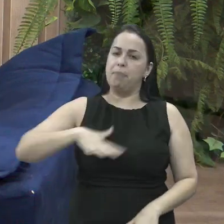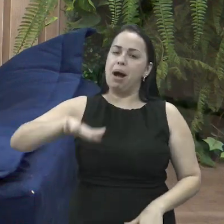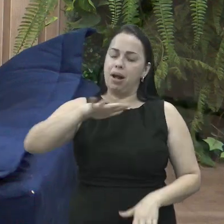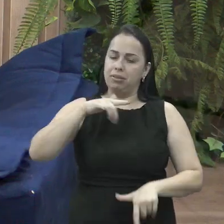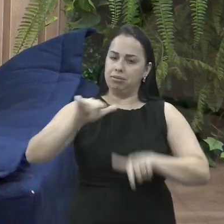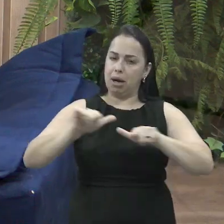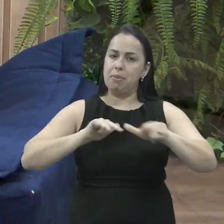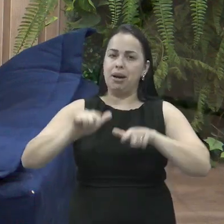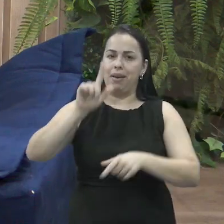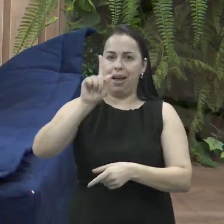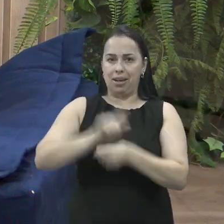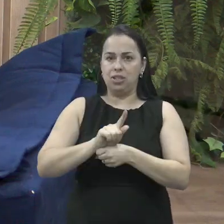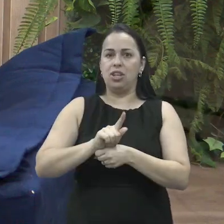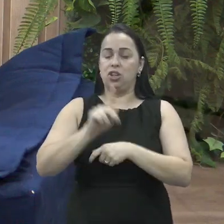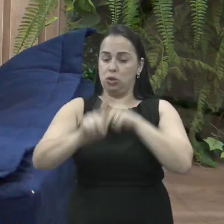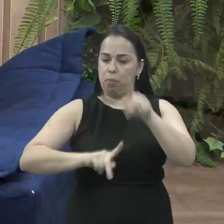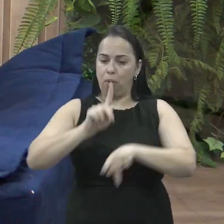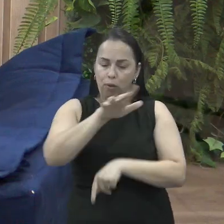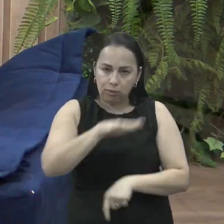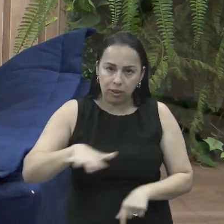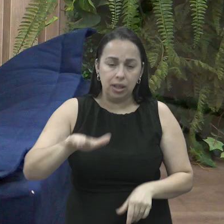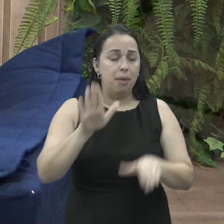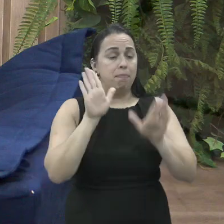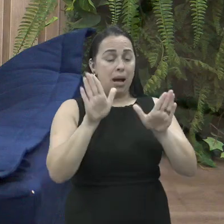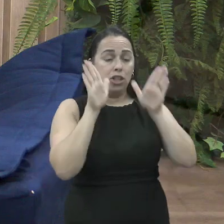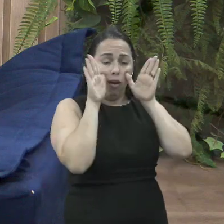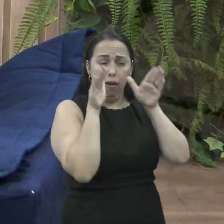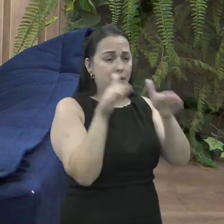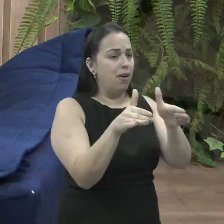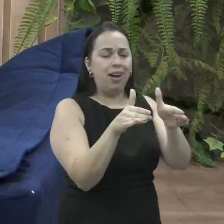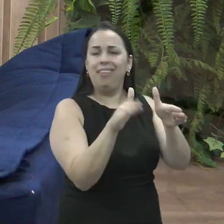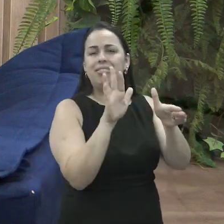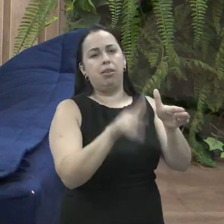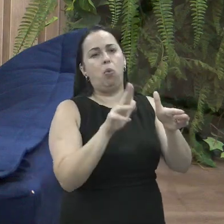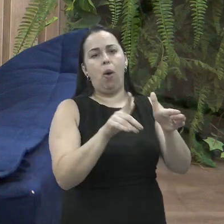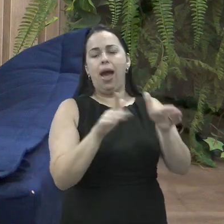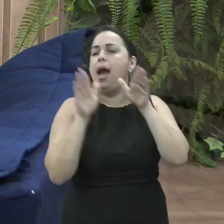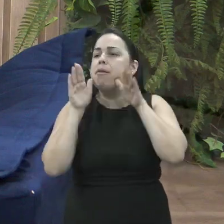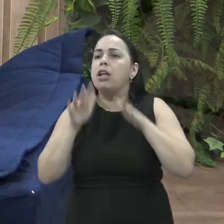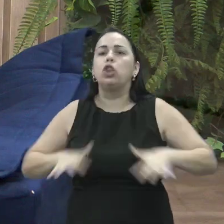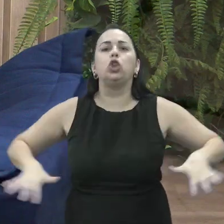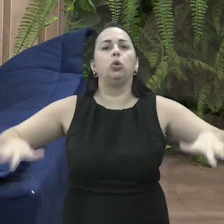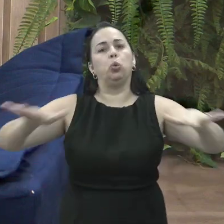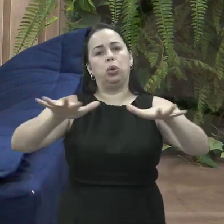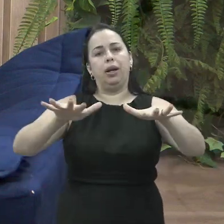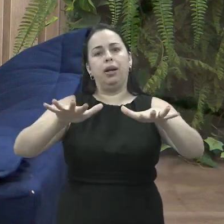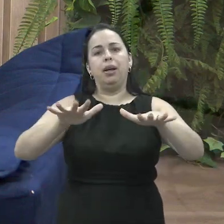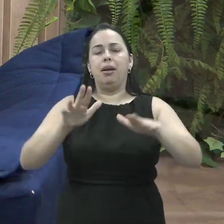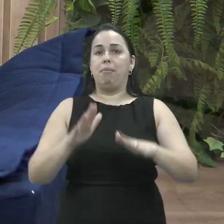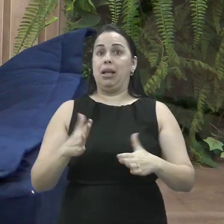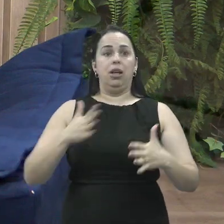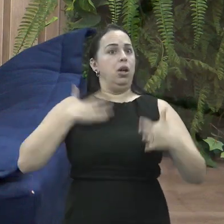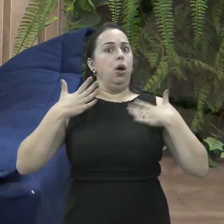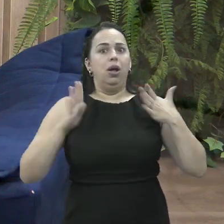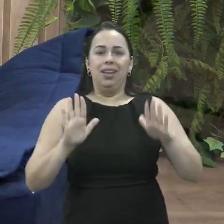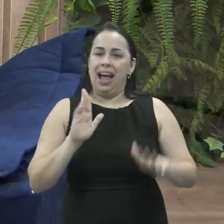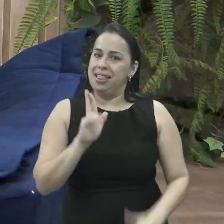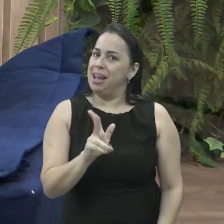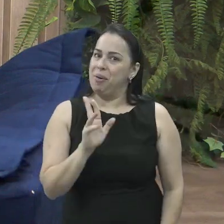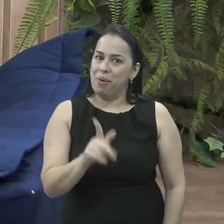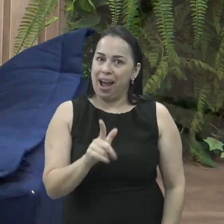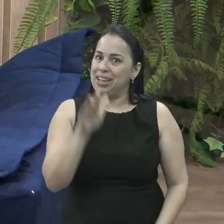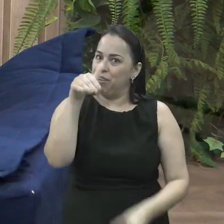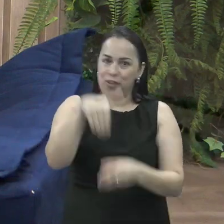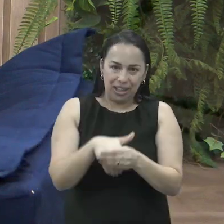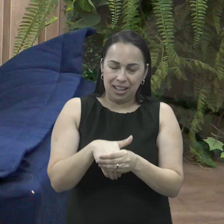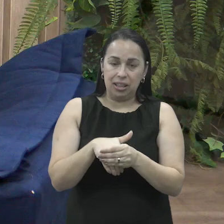então eu creio que o meu mandato ele não será um mandato obviamente focado em uma região, mas será focado em toda a cidade. Para mim, eu não vou dizer que foi uma surpresa, mas foi